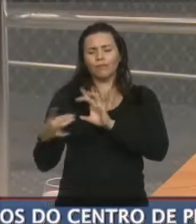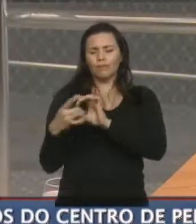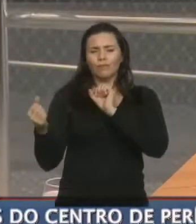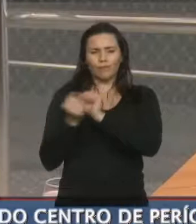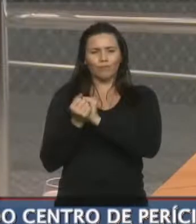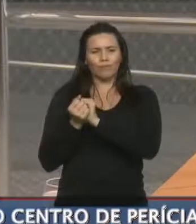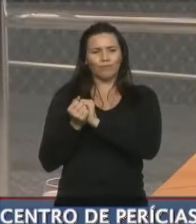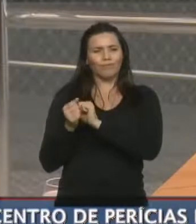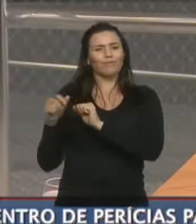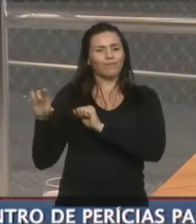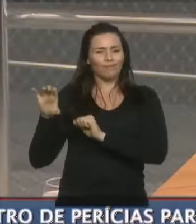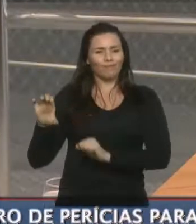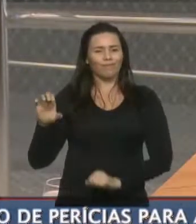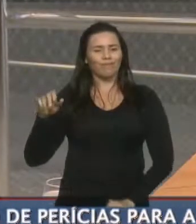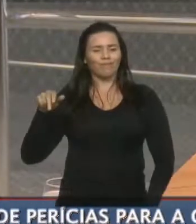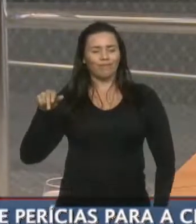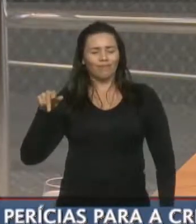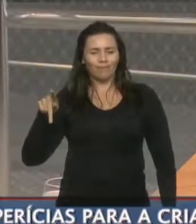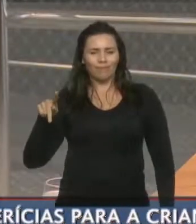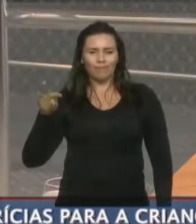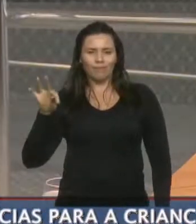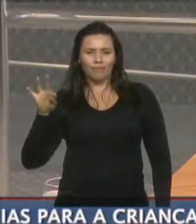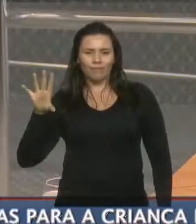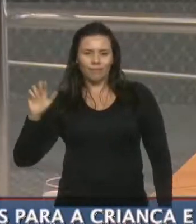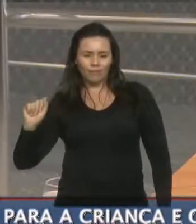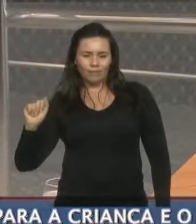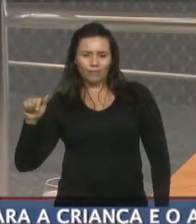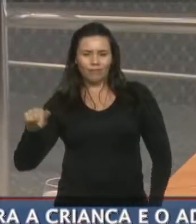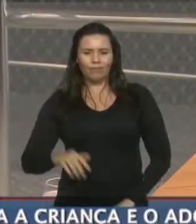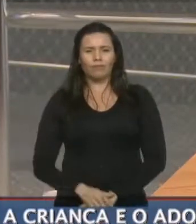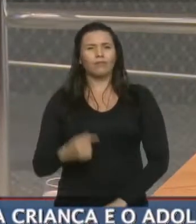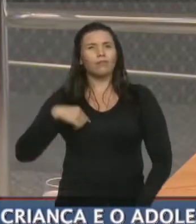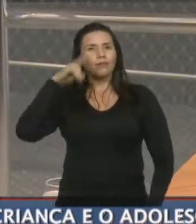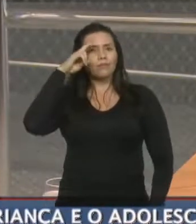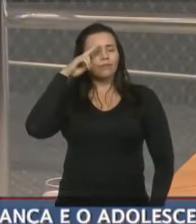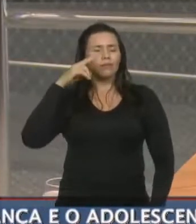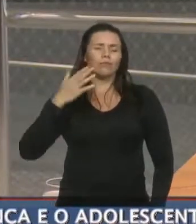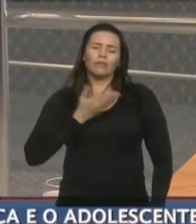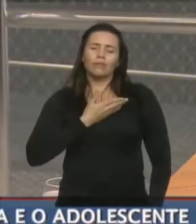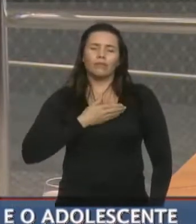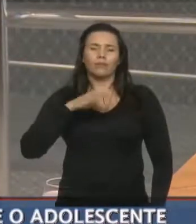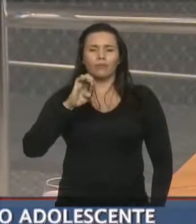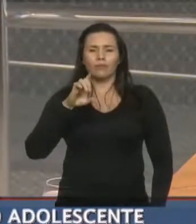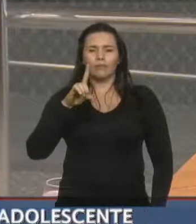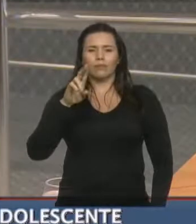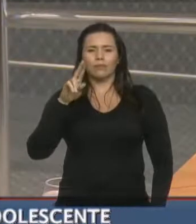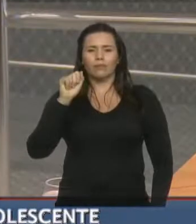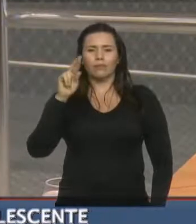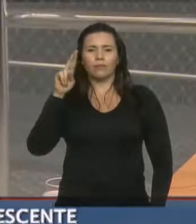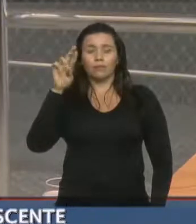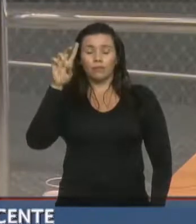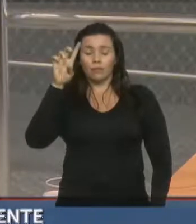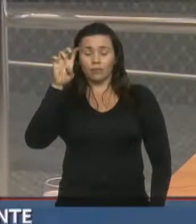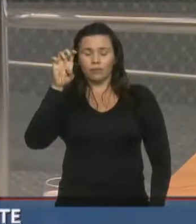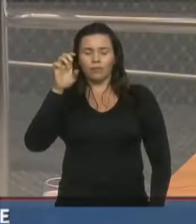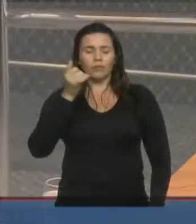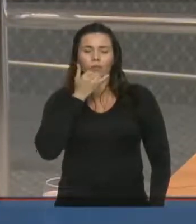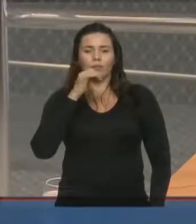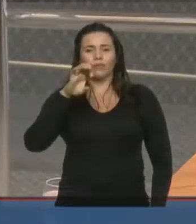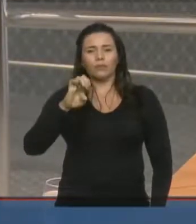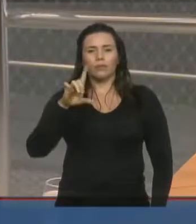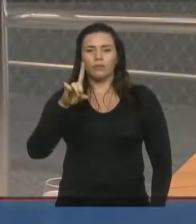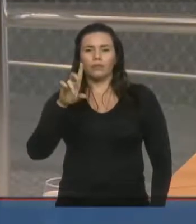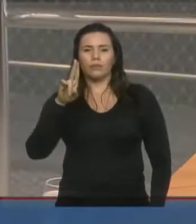Desde as ideias iniciais do colega Eduardo Borges, quando da campanha, da primeira campanha sobre